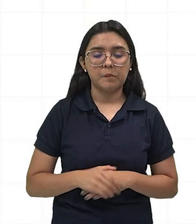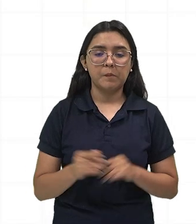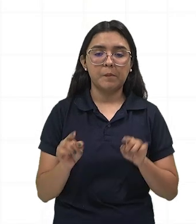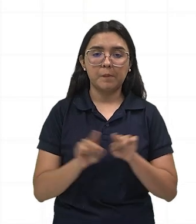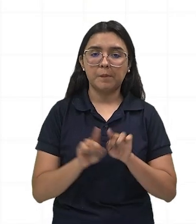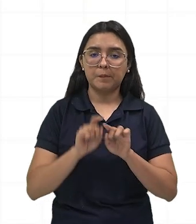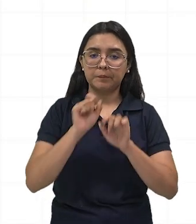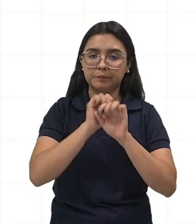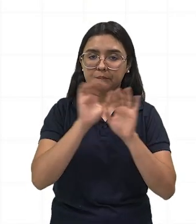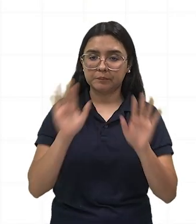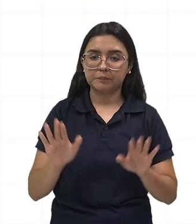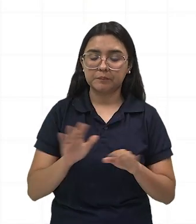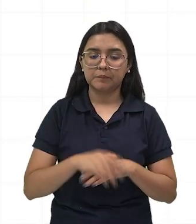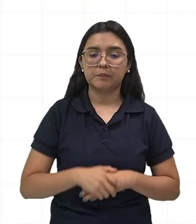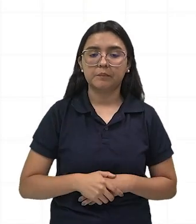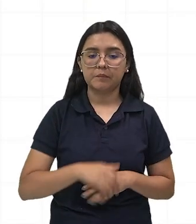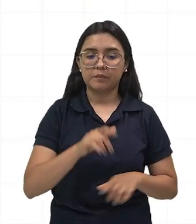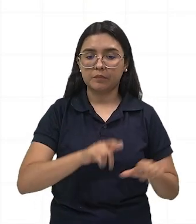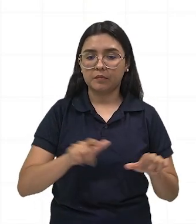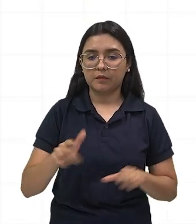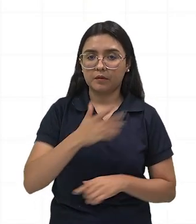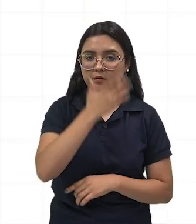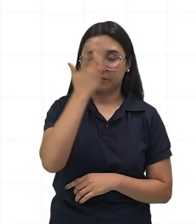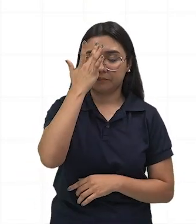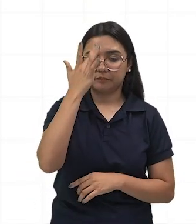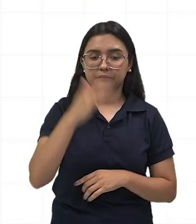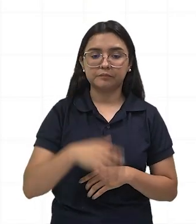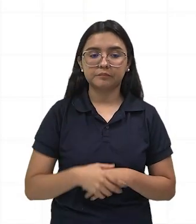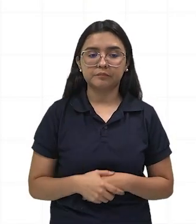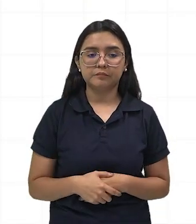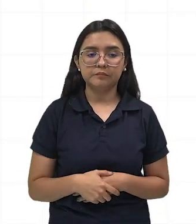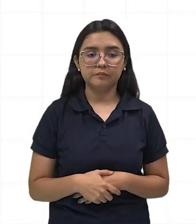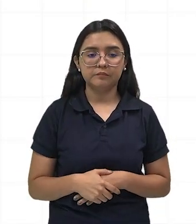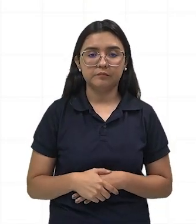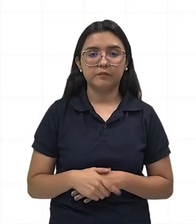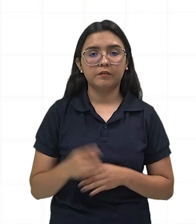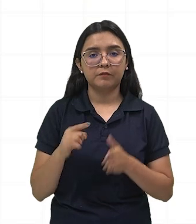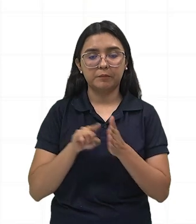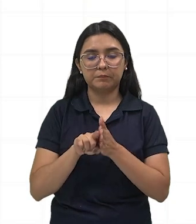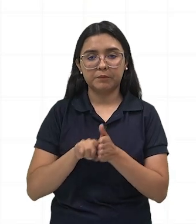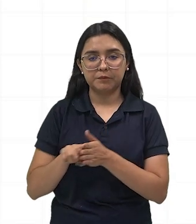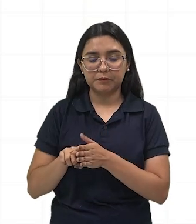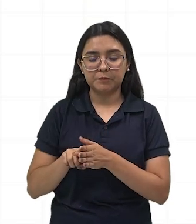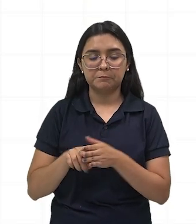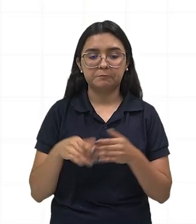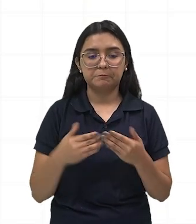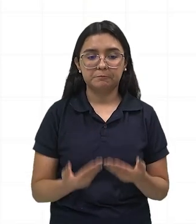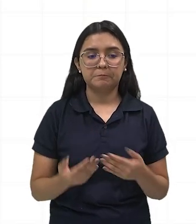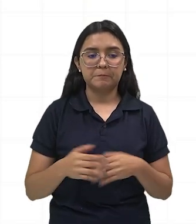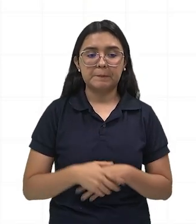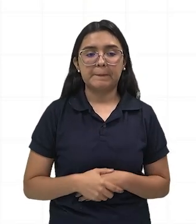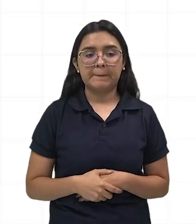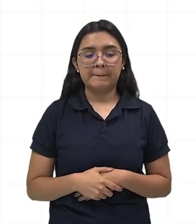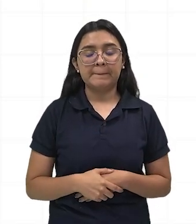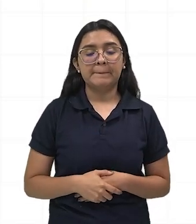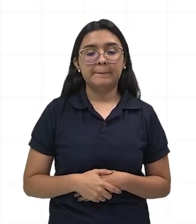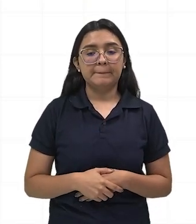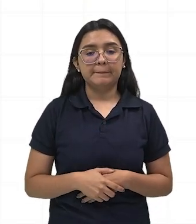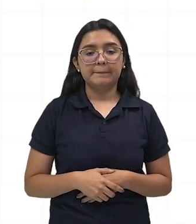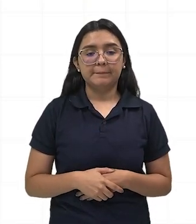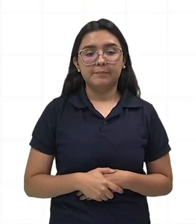clara a população pesquisada. E aí uma pesquisa